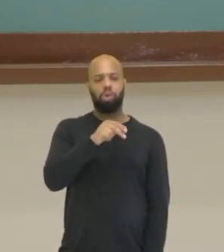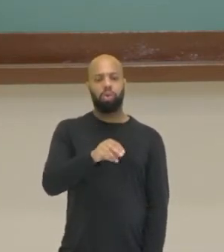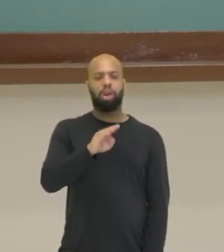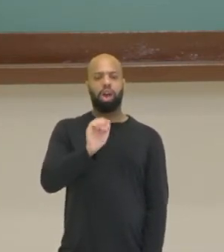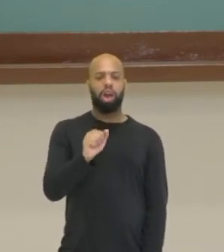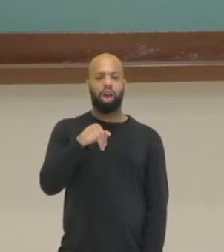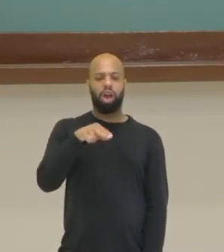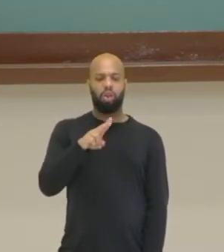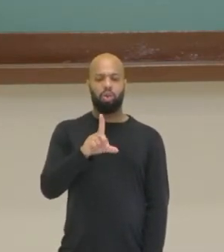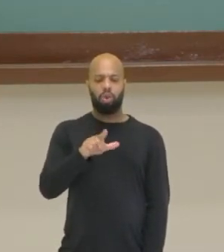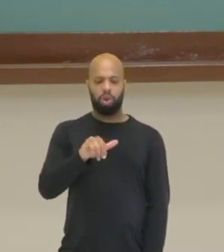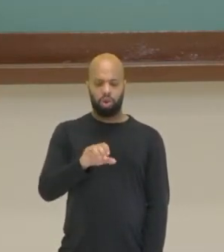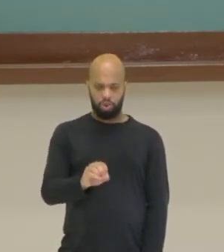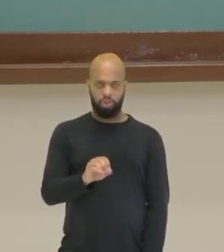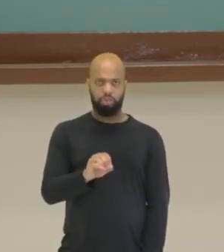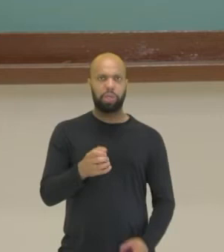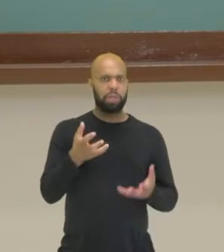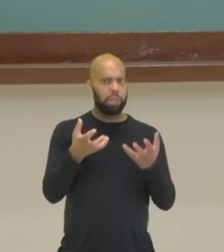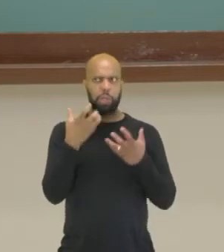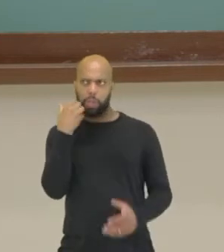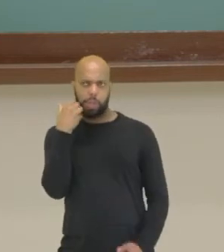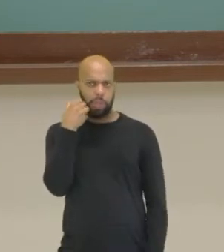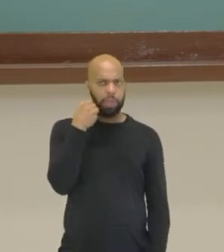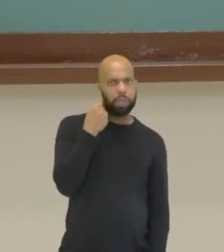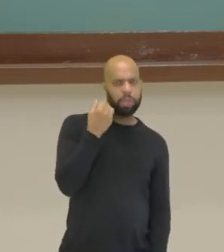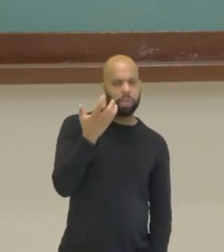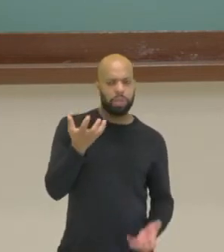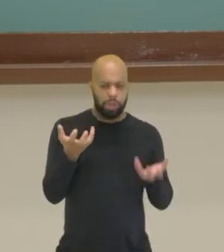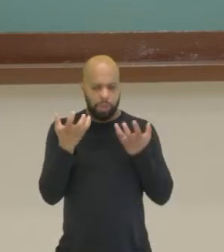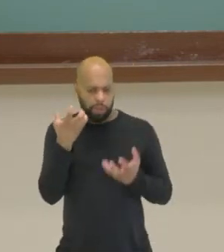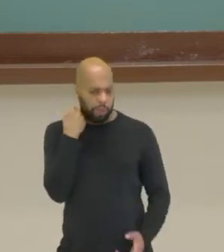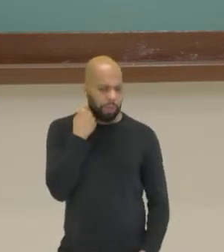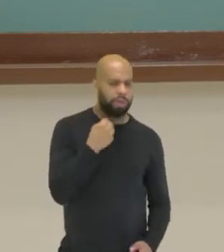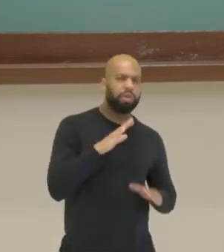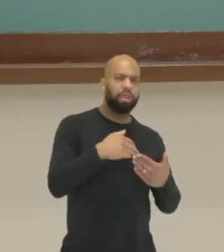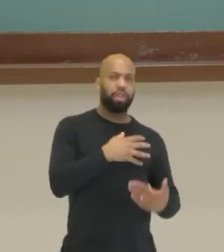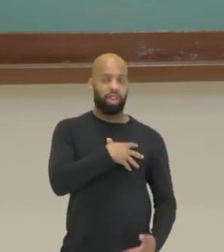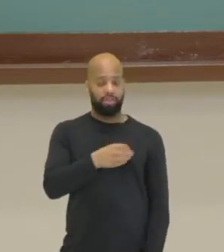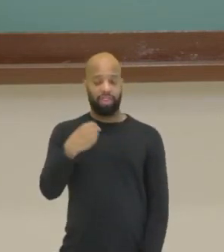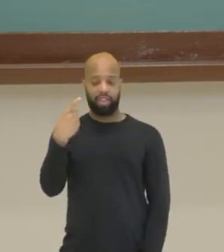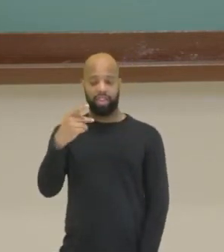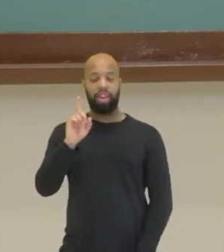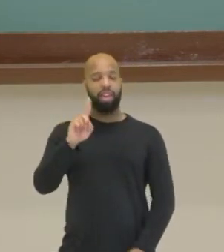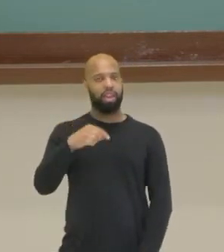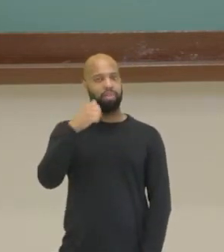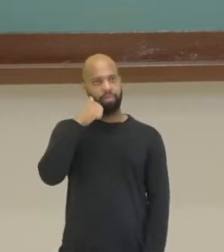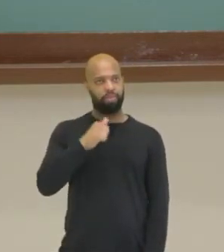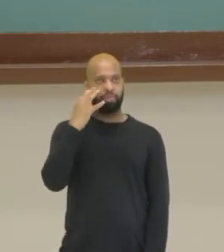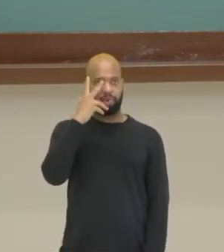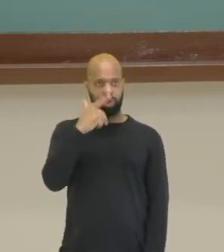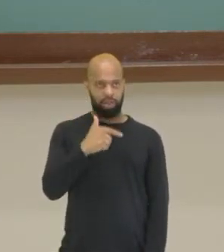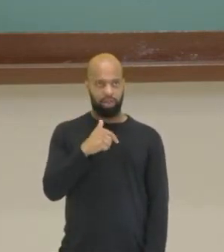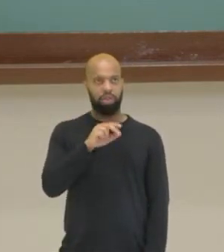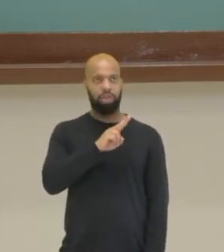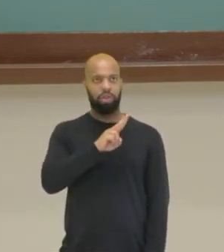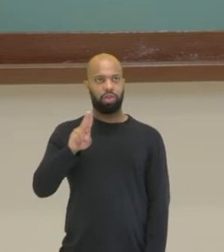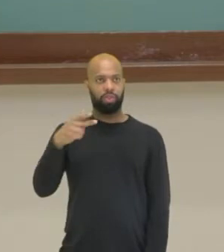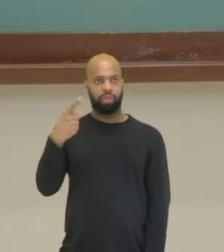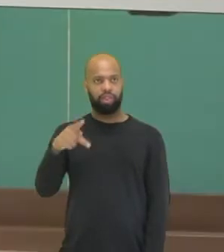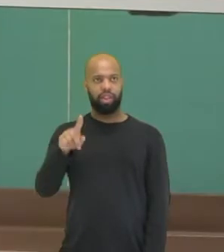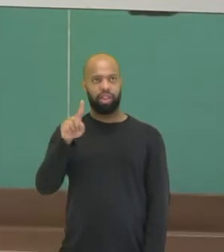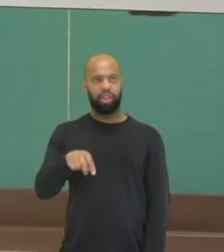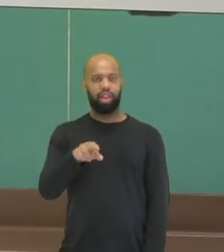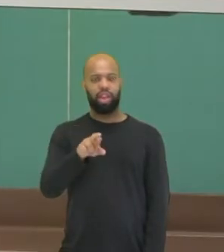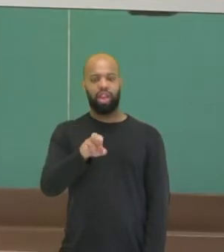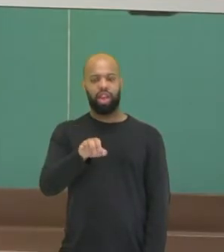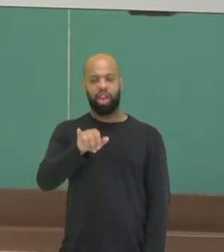muito ganancioso. A filha de Númitor era uma mulher muito bonita, chamada Réia Sílvia. Bora lá aqui nesse esqueminha para vocês observarem